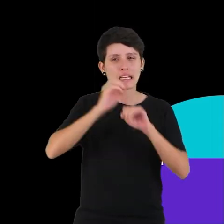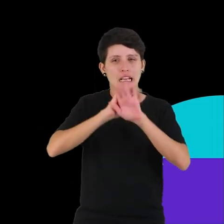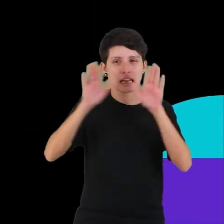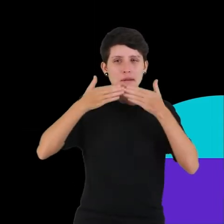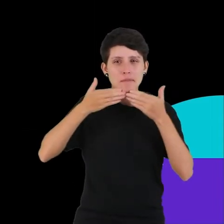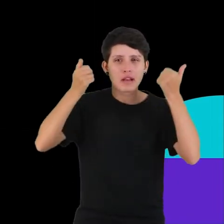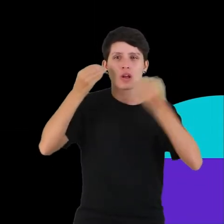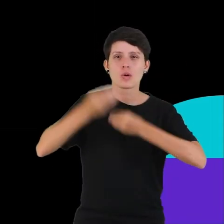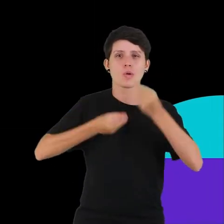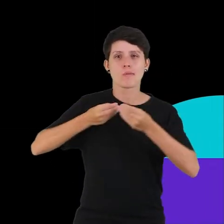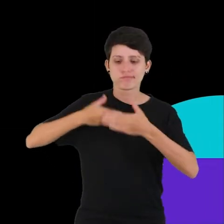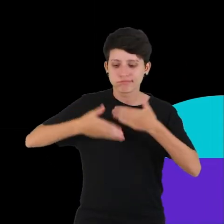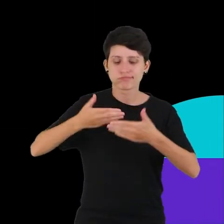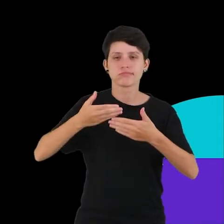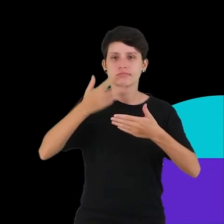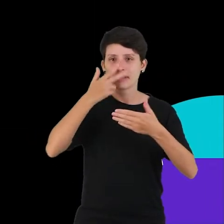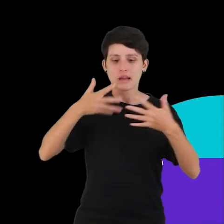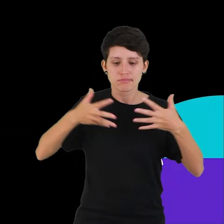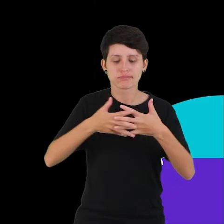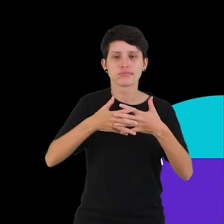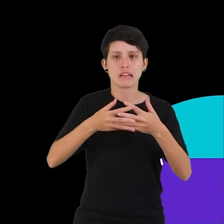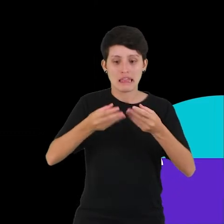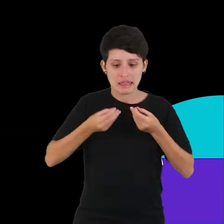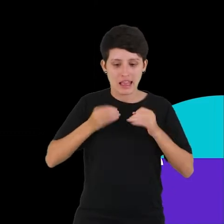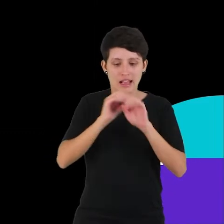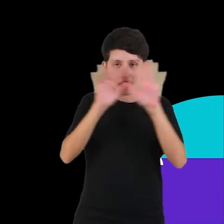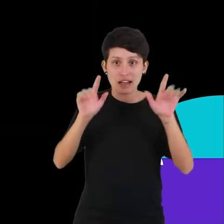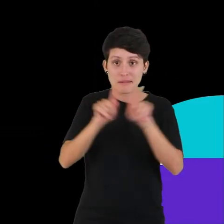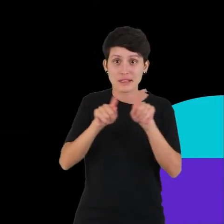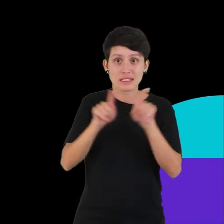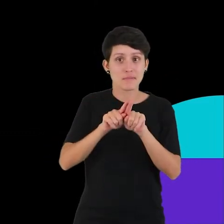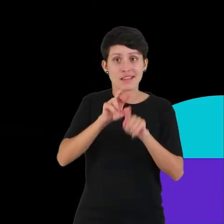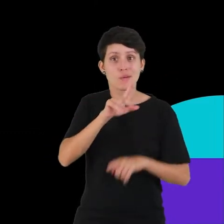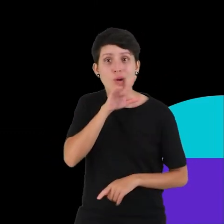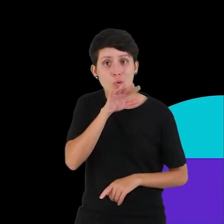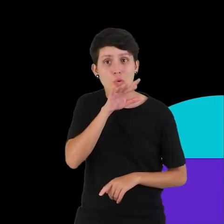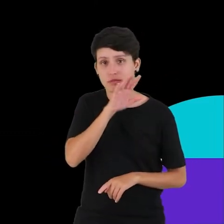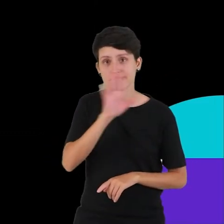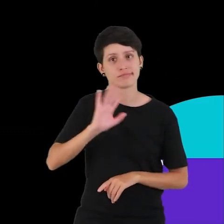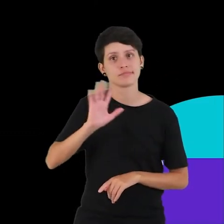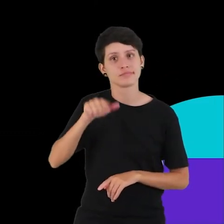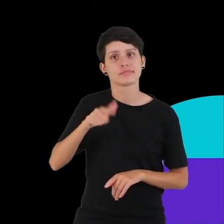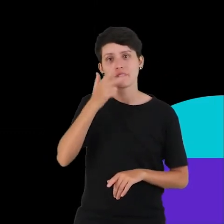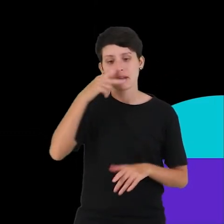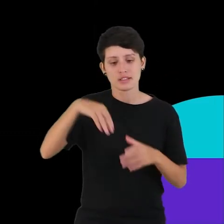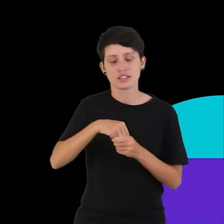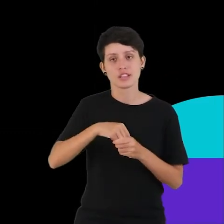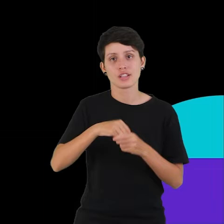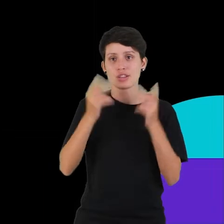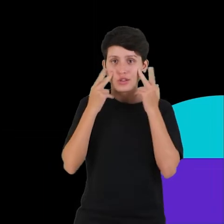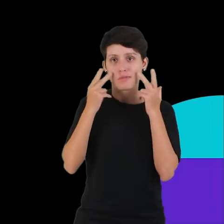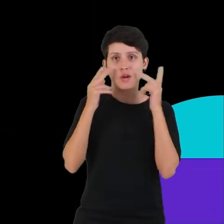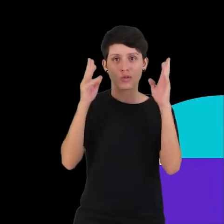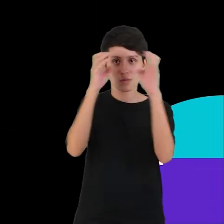elas no dia a dia, tirar a complexidade para ter clareza, mas a complexidade não é uma coisa ruim. Na verdade, a complexidade é parte da